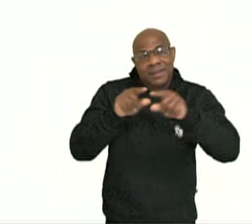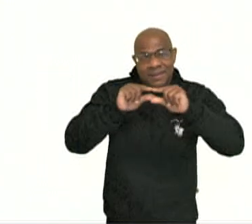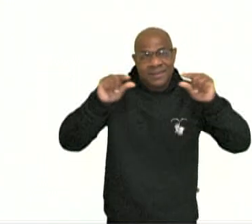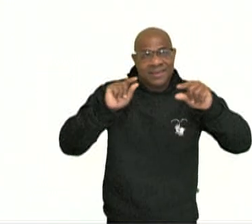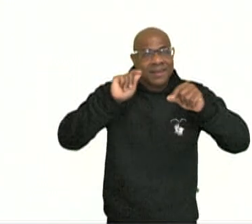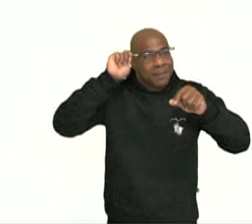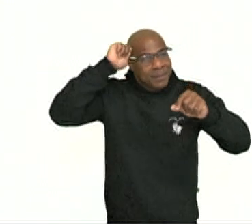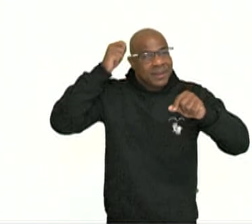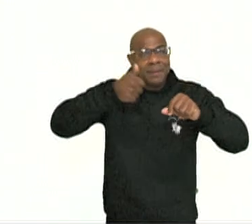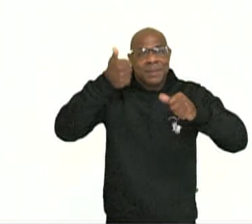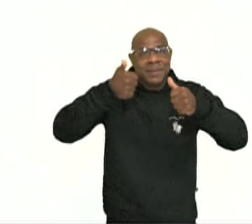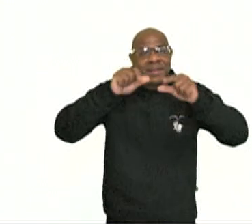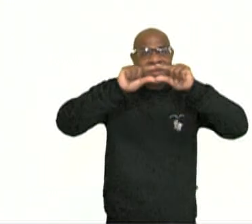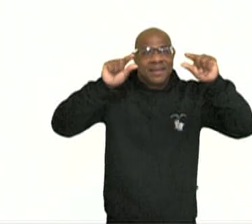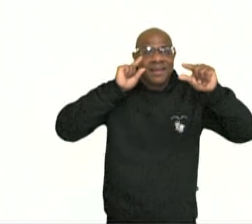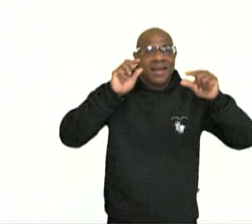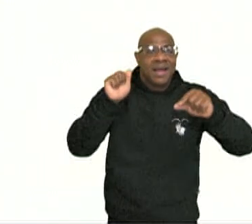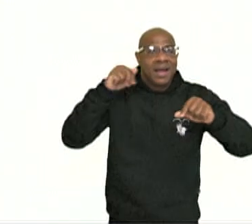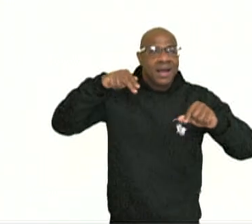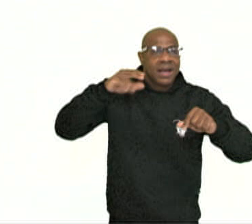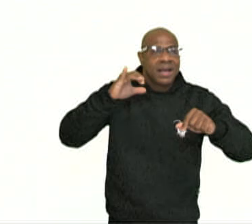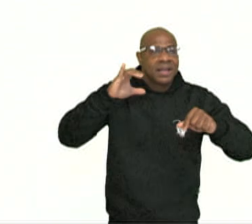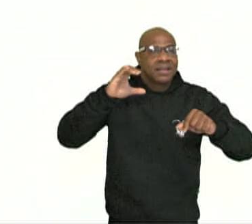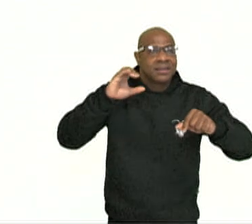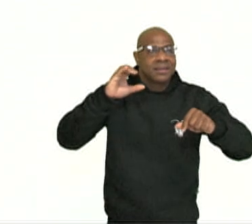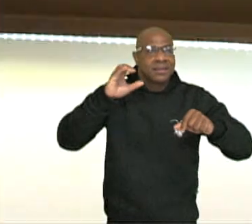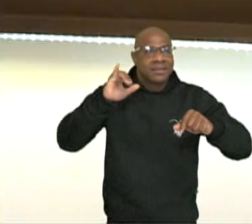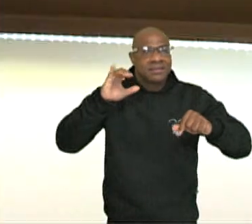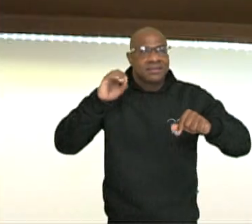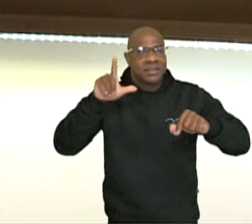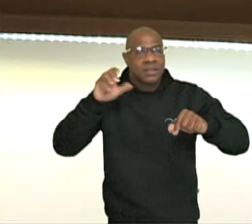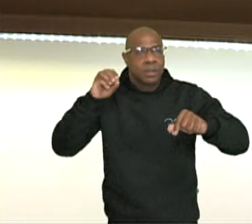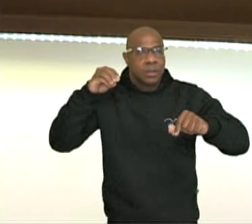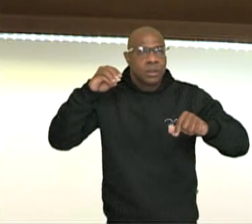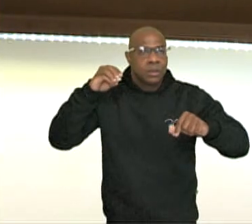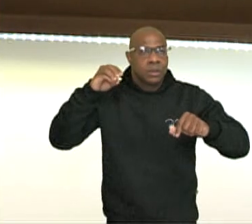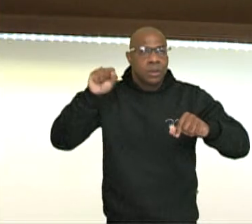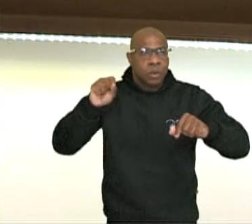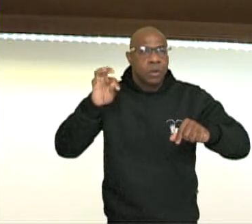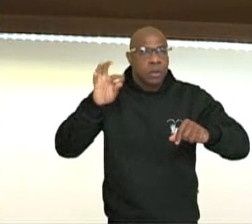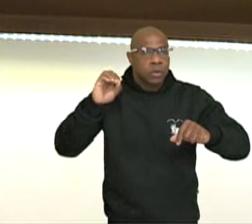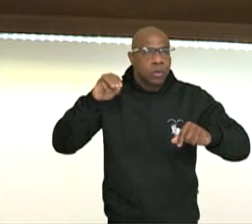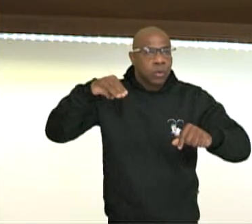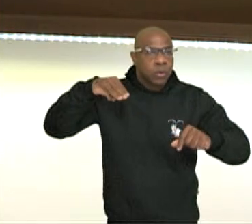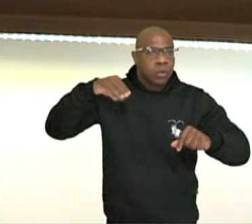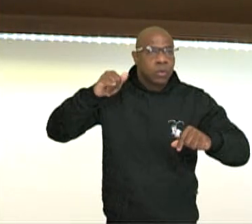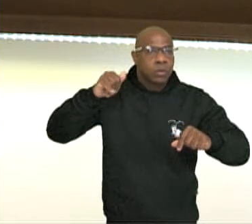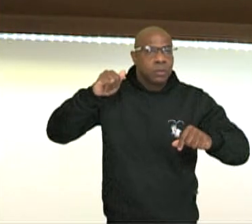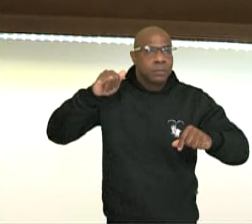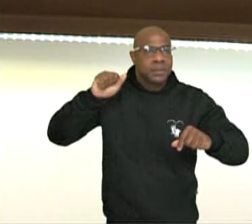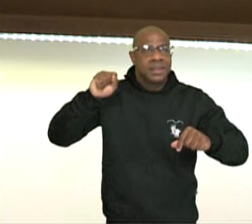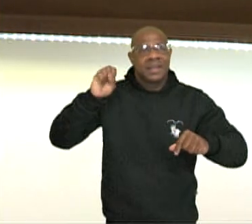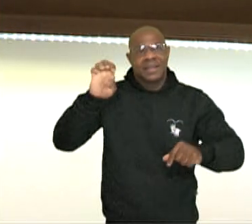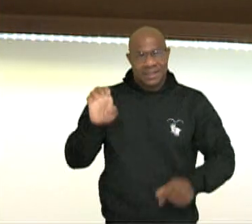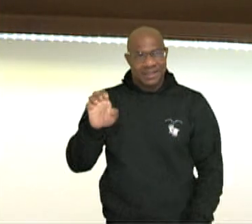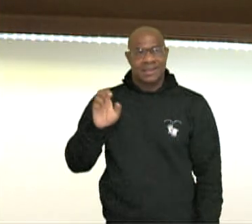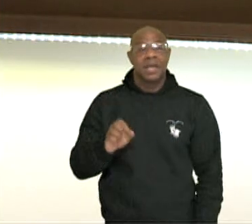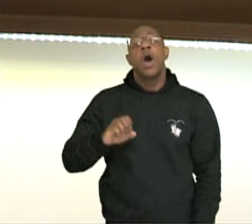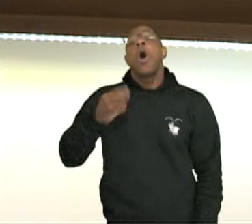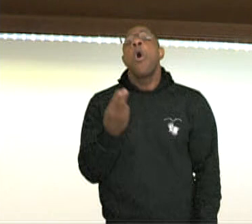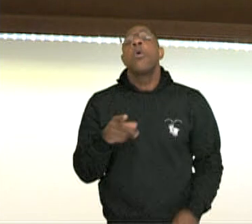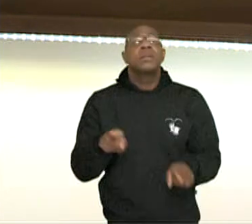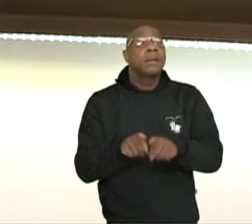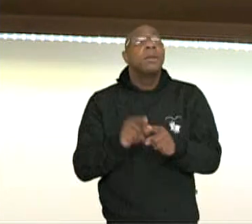também conhecida por ancilostomose ou amarelão. Já ouviu falar? Muito comum, os